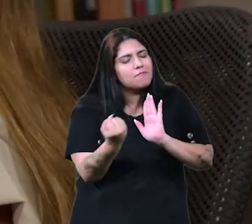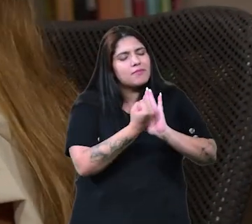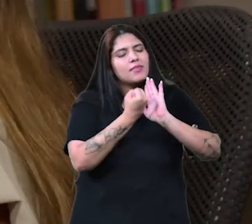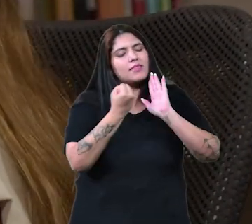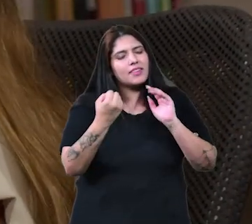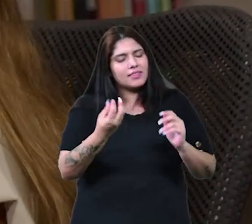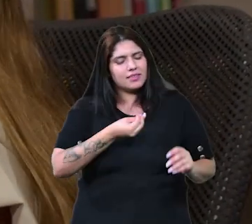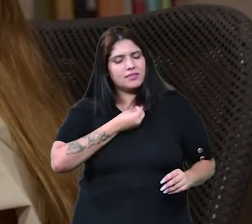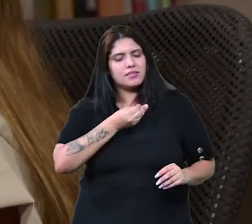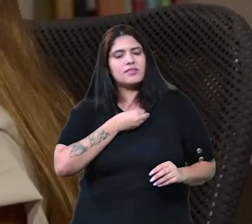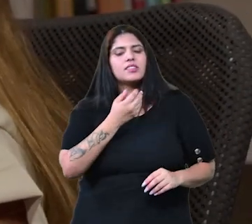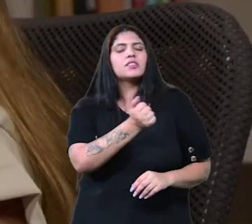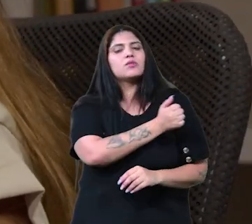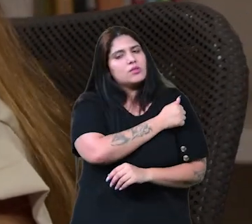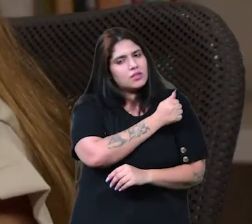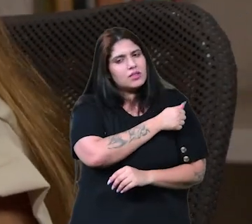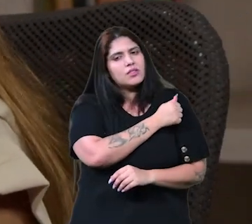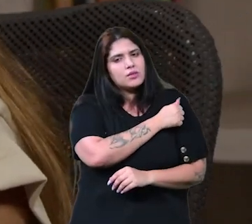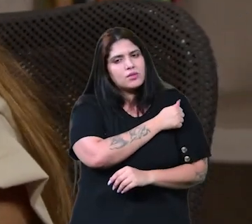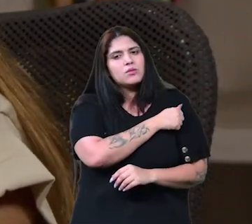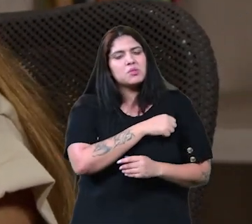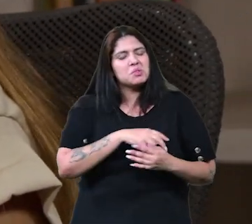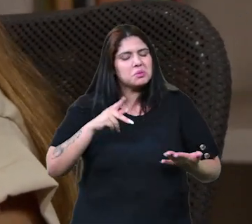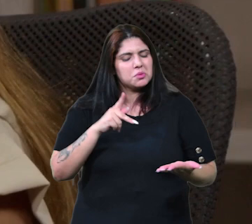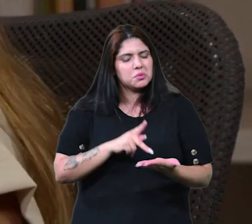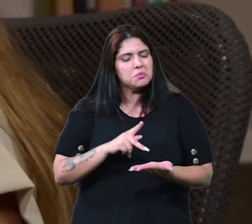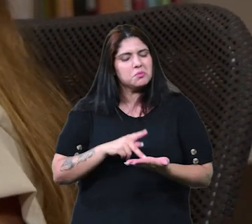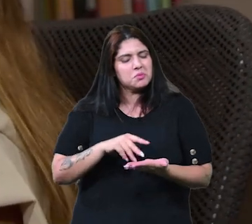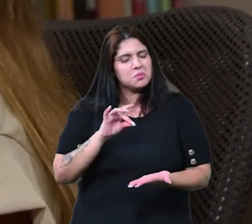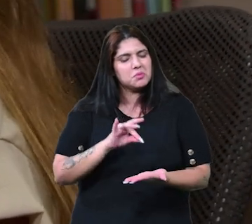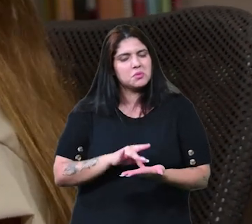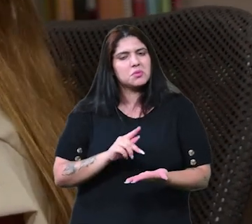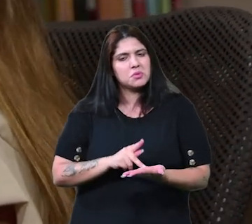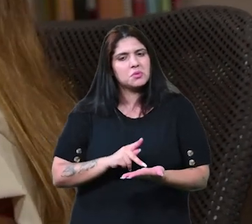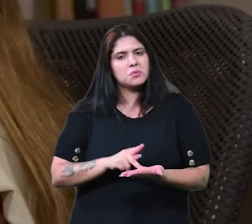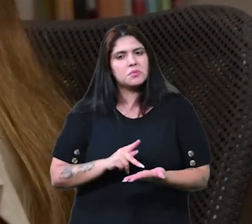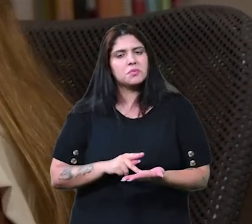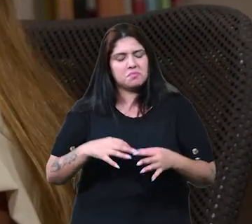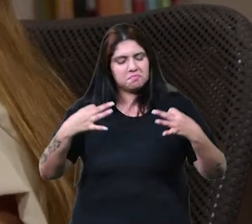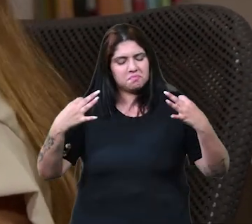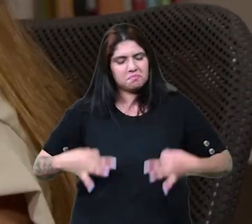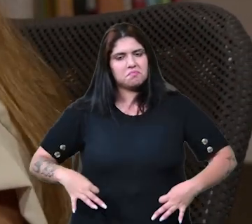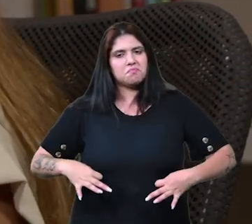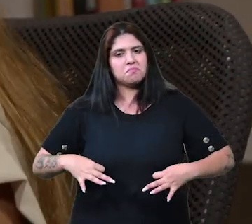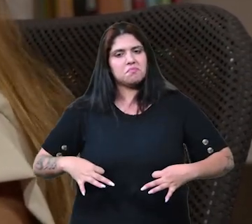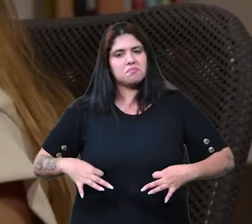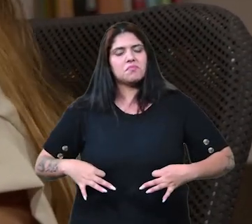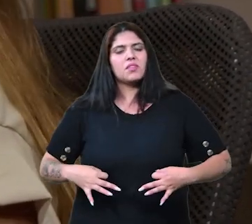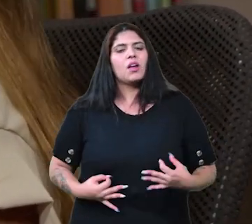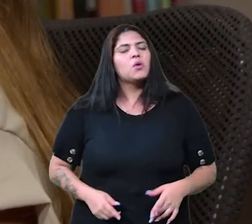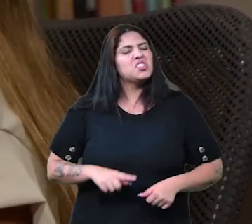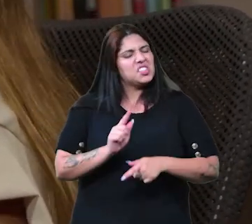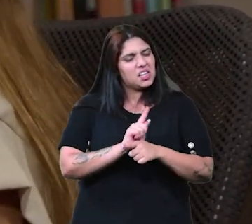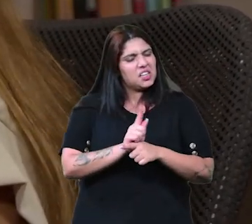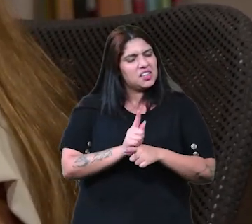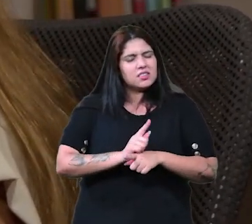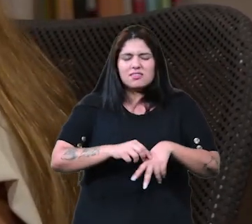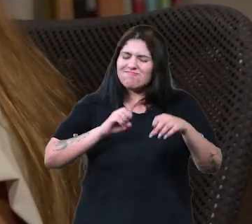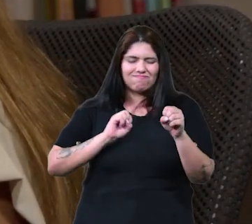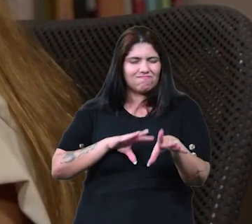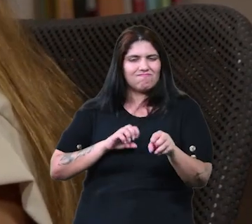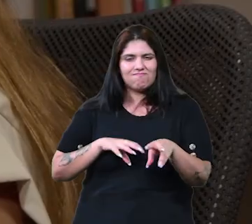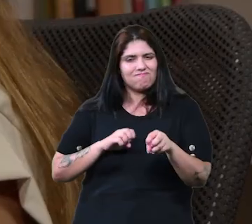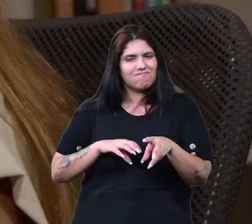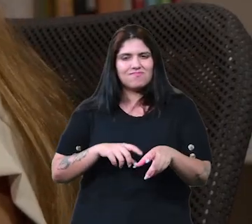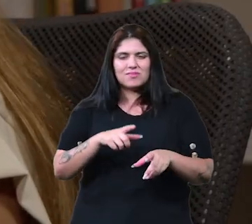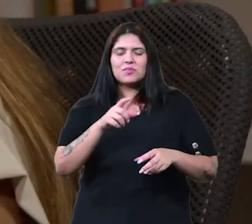E acontece a mesma coisa em qualquer outro tipo de organização. Aquele gerente que fez de tudo para te ensinar algo, aquele hóspede